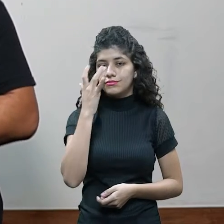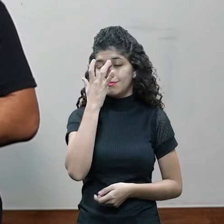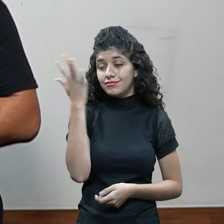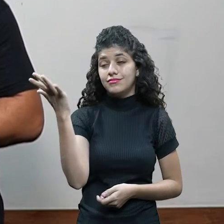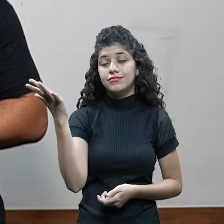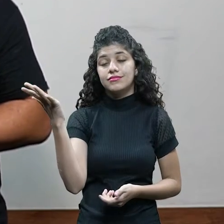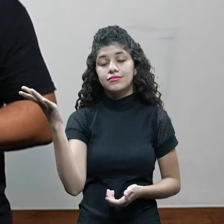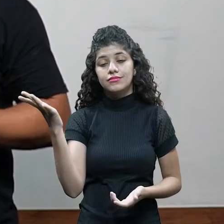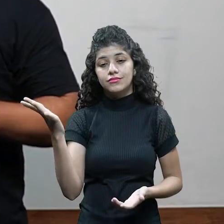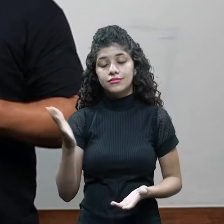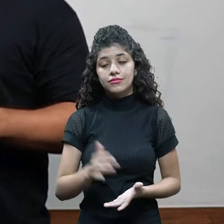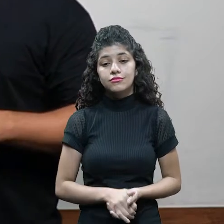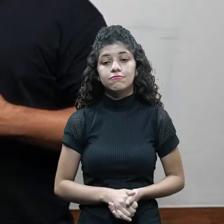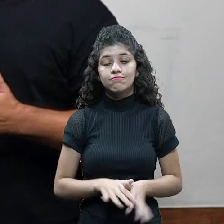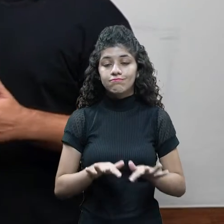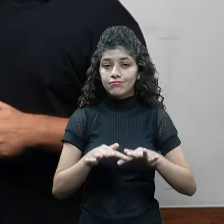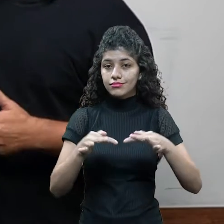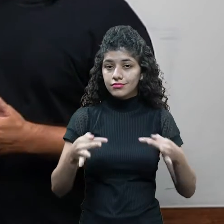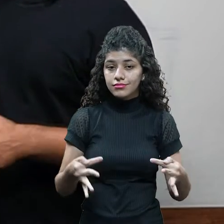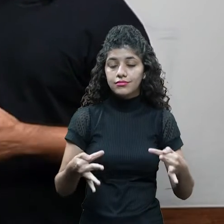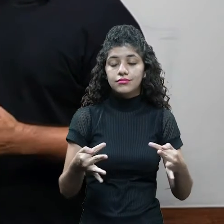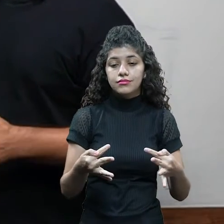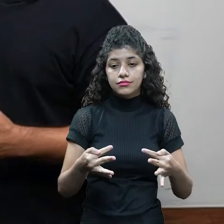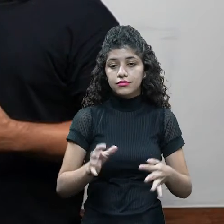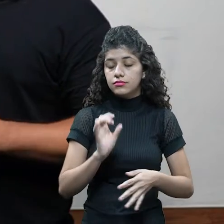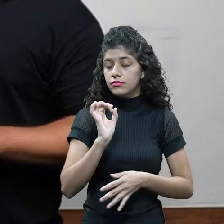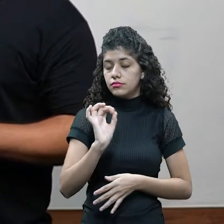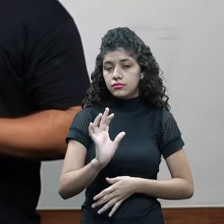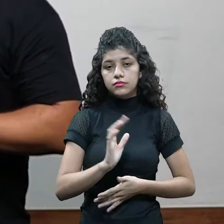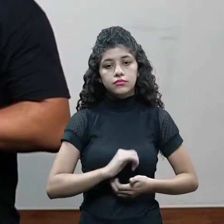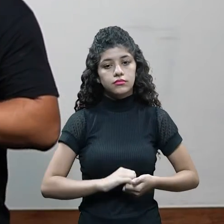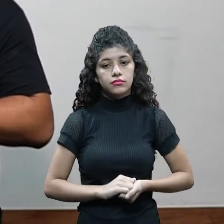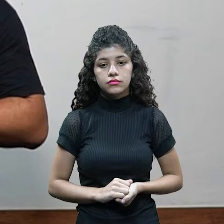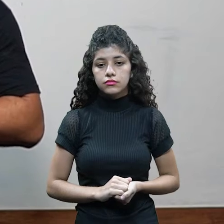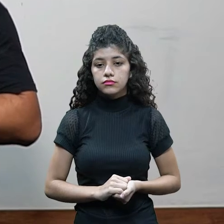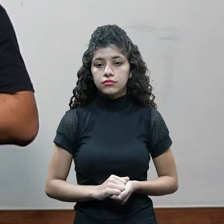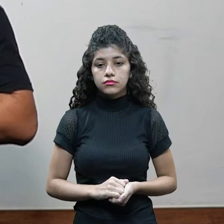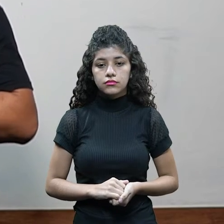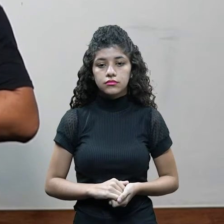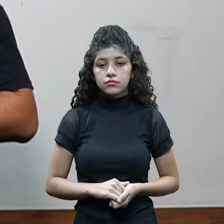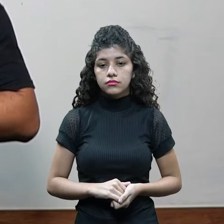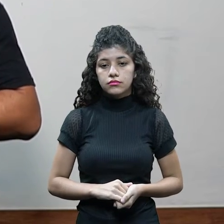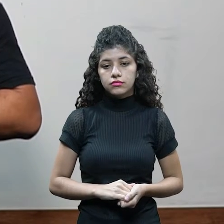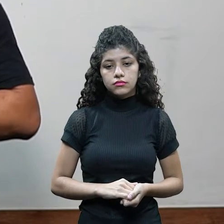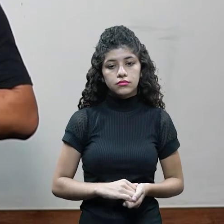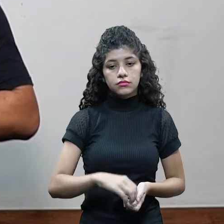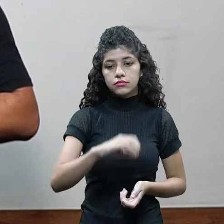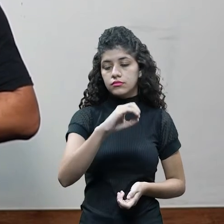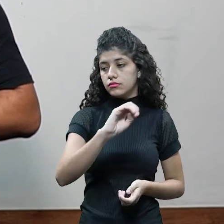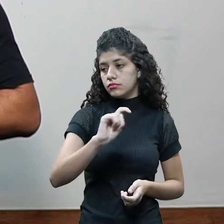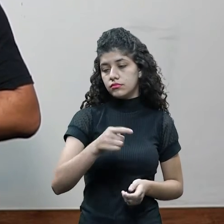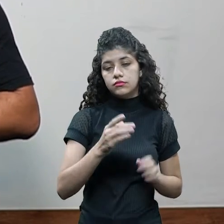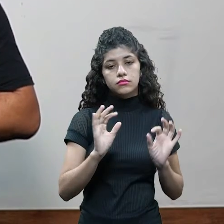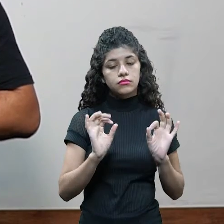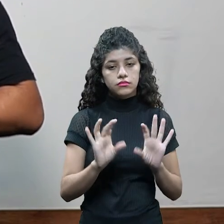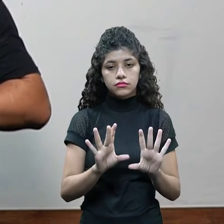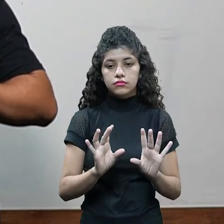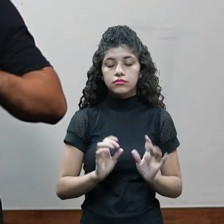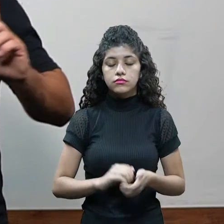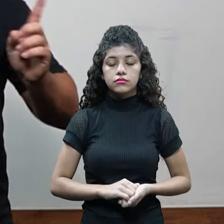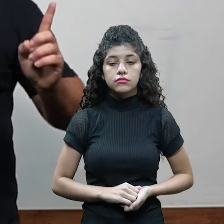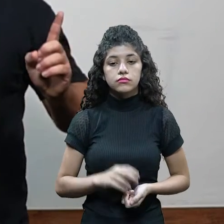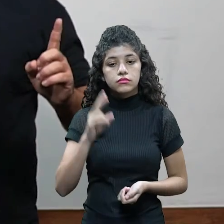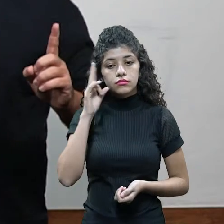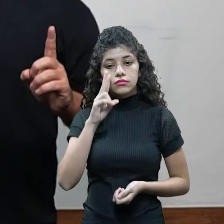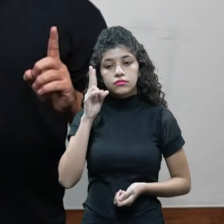que tem na matemática. É você multiplicar, dividir por 10, por 100, por 1000. É só ver a questão de zero e transporte de vírgulas, né?